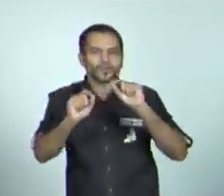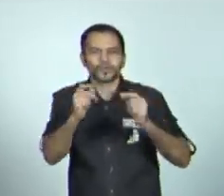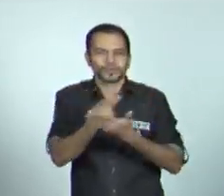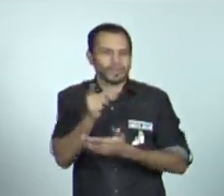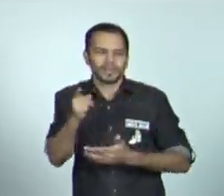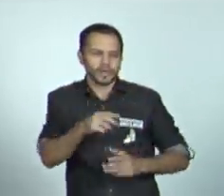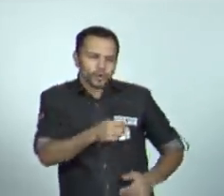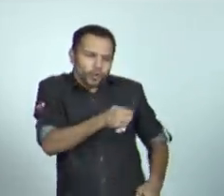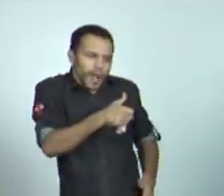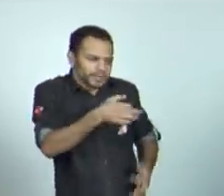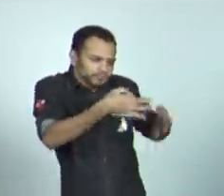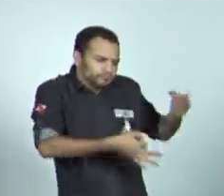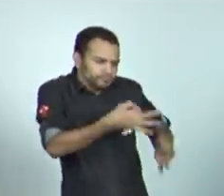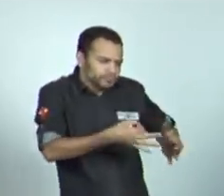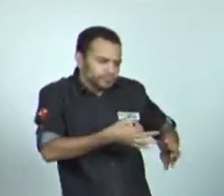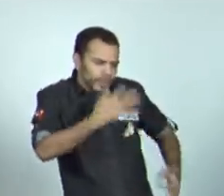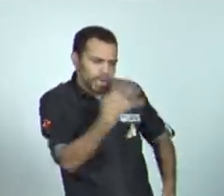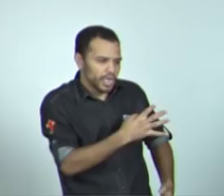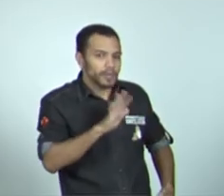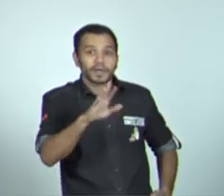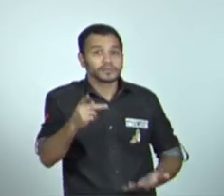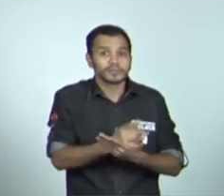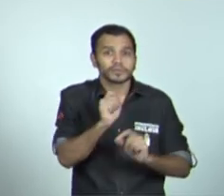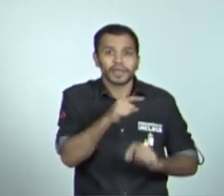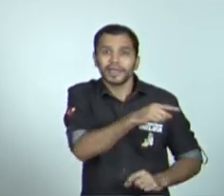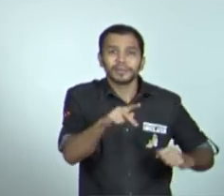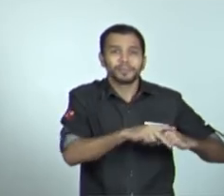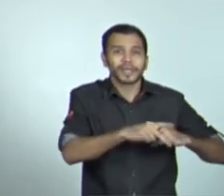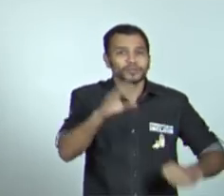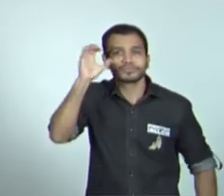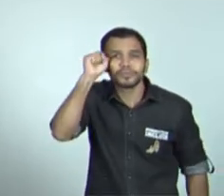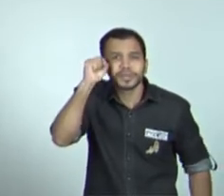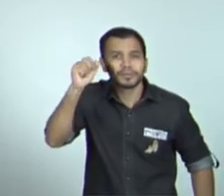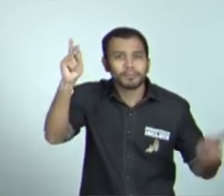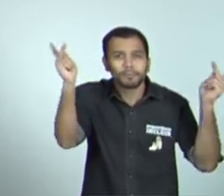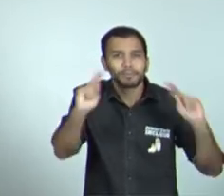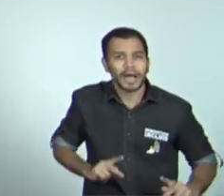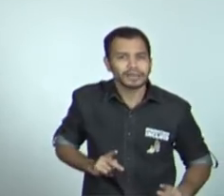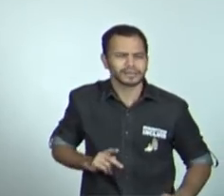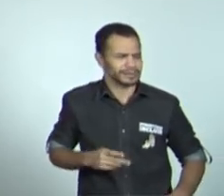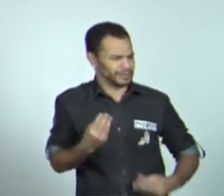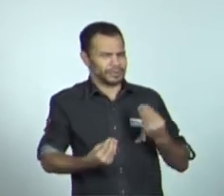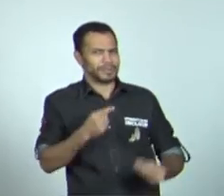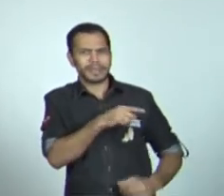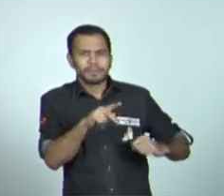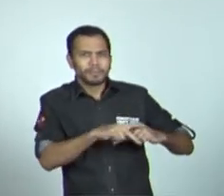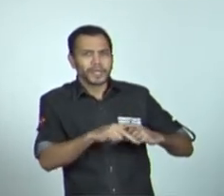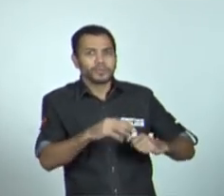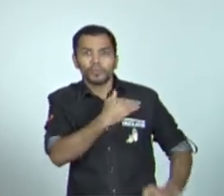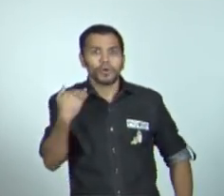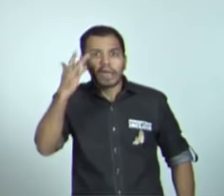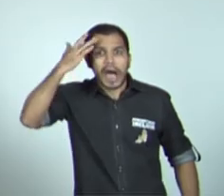dormindo ai meu deus do céu eu não aguento o pedro não como é que você vai correr amanhã